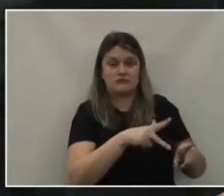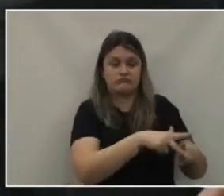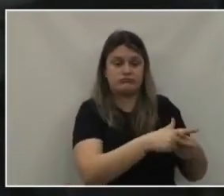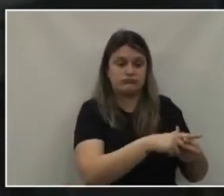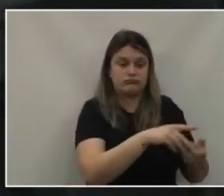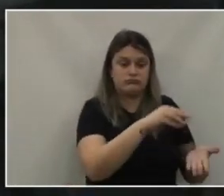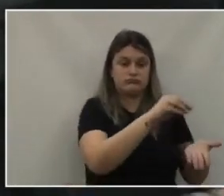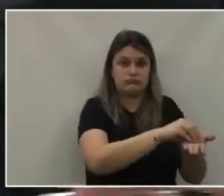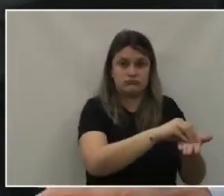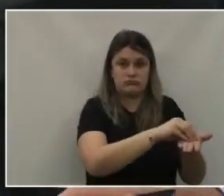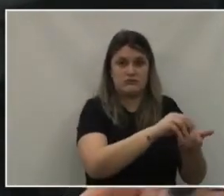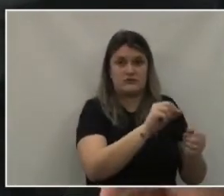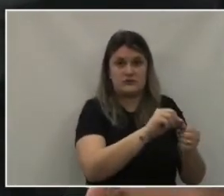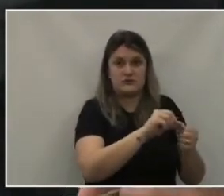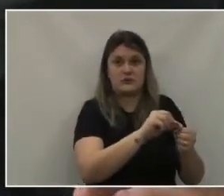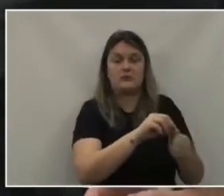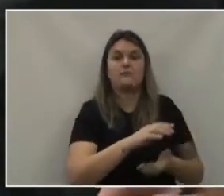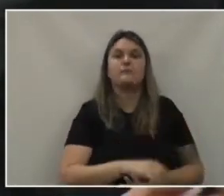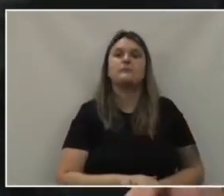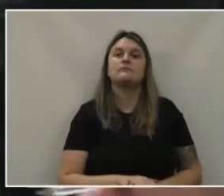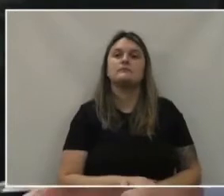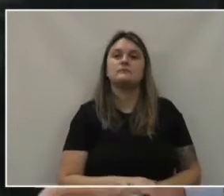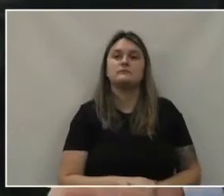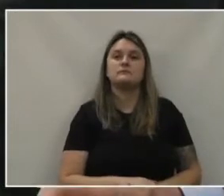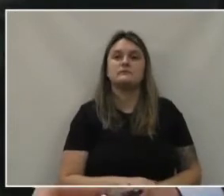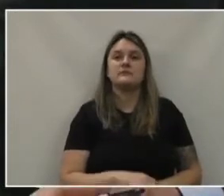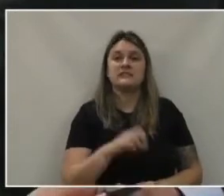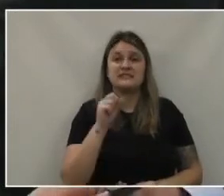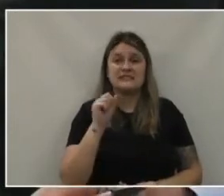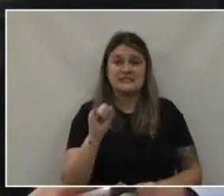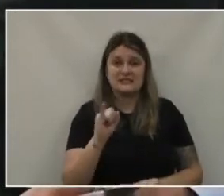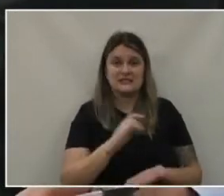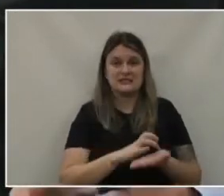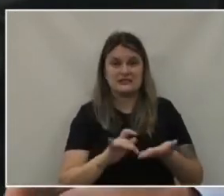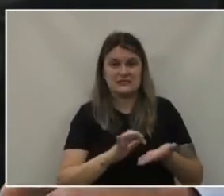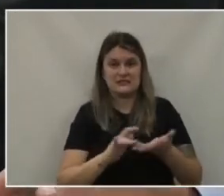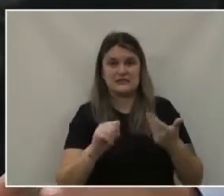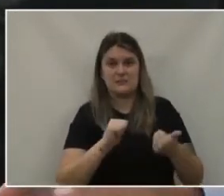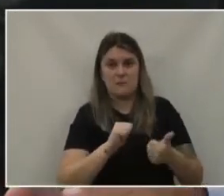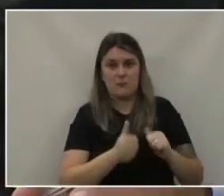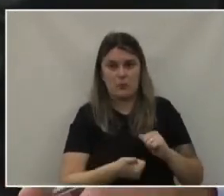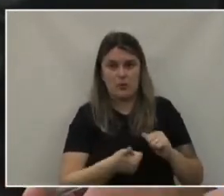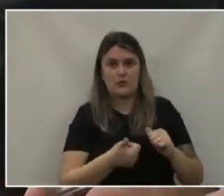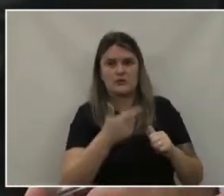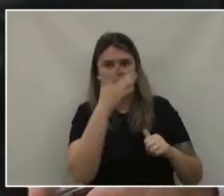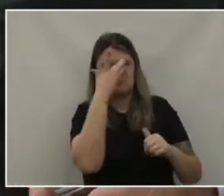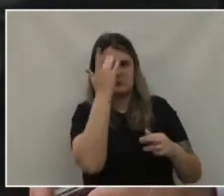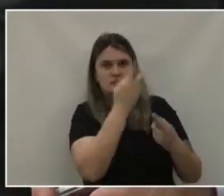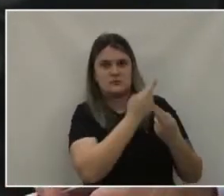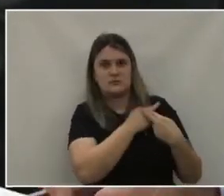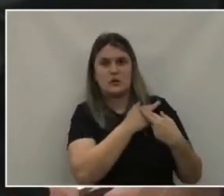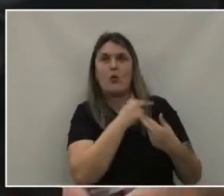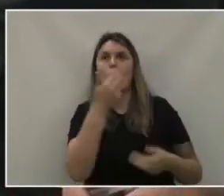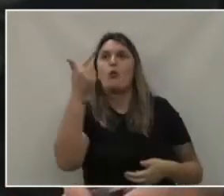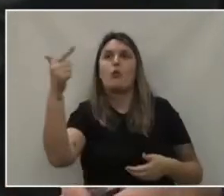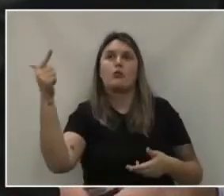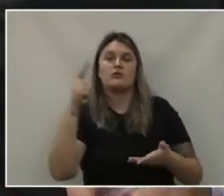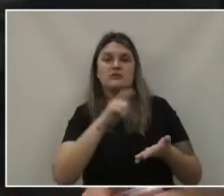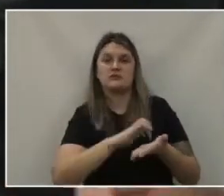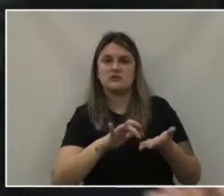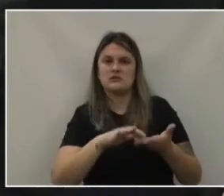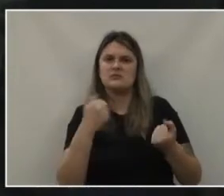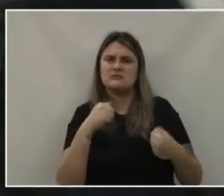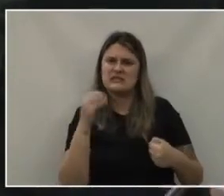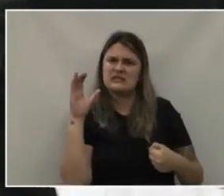naquelas... e muito rápido. Então, se for a Secretaria de Esportes, o responsável, se for outra secretaria, tem que